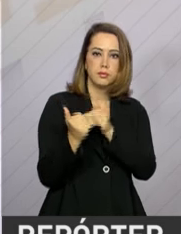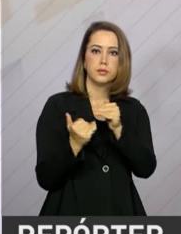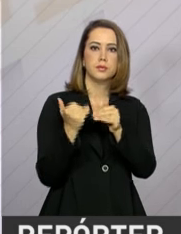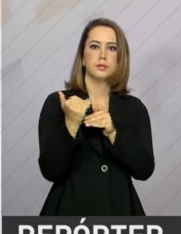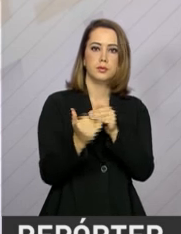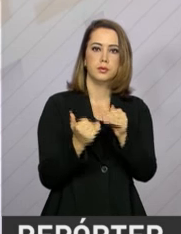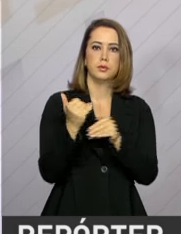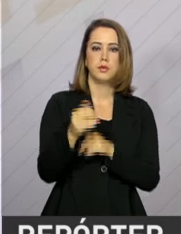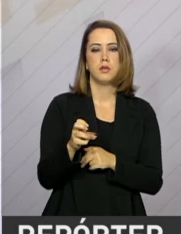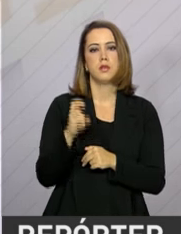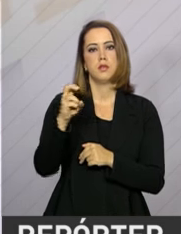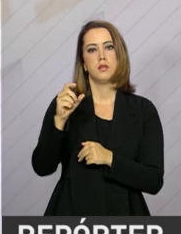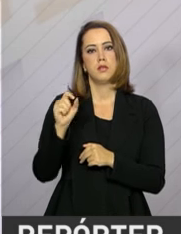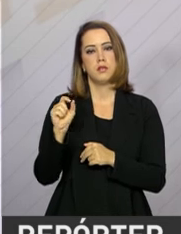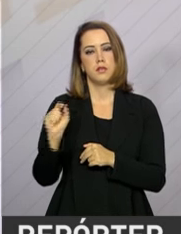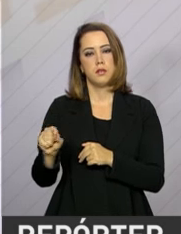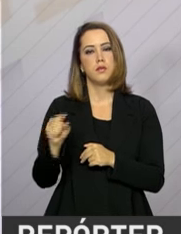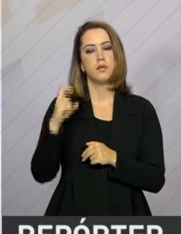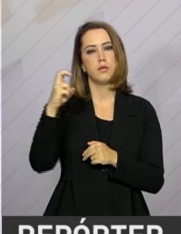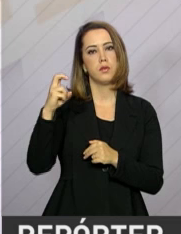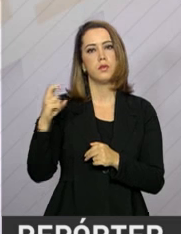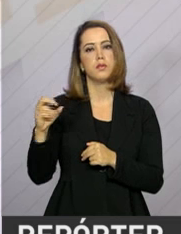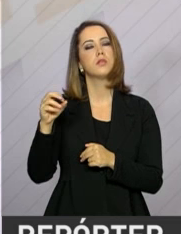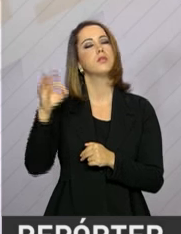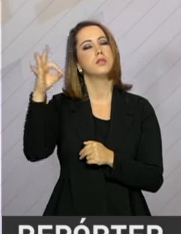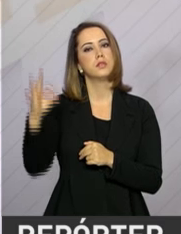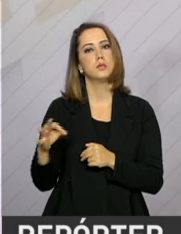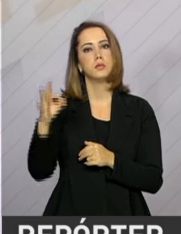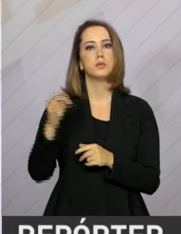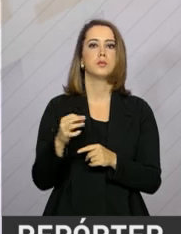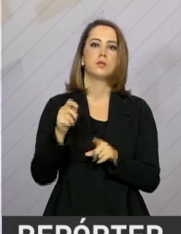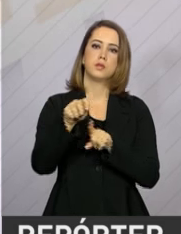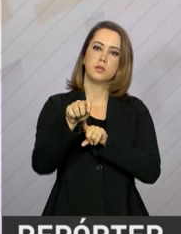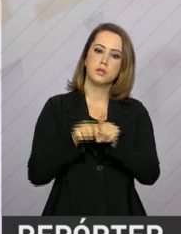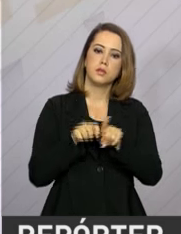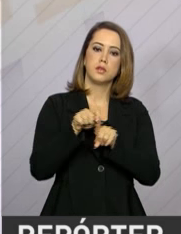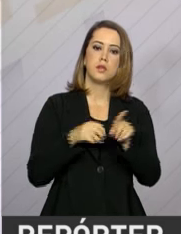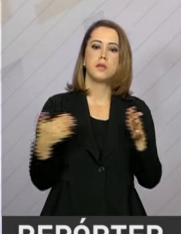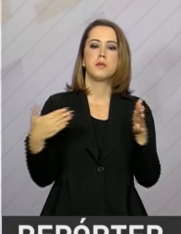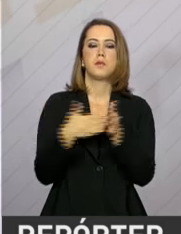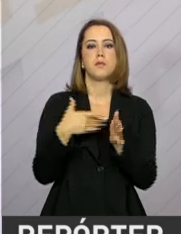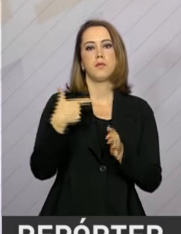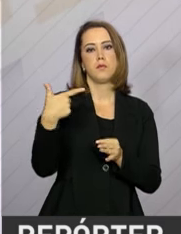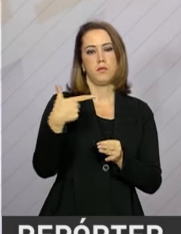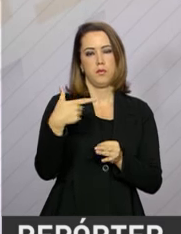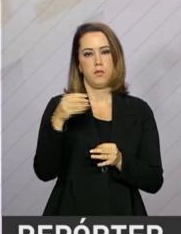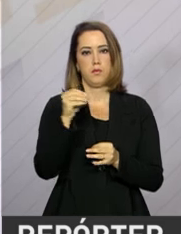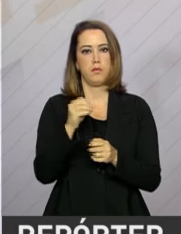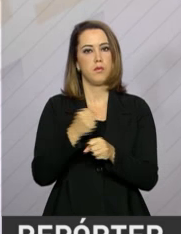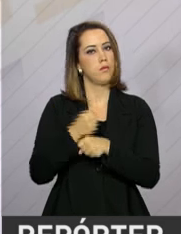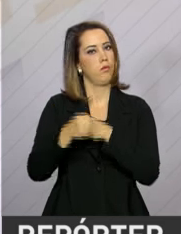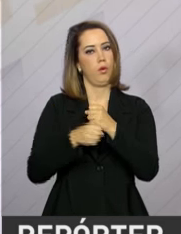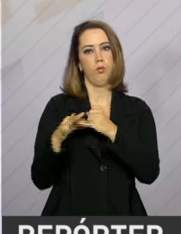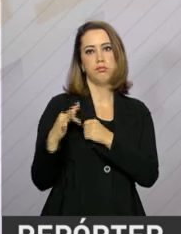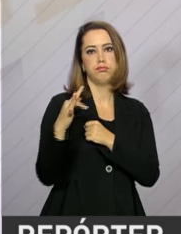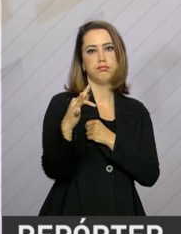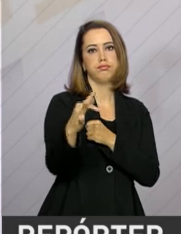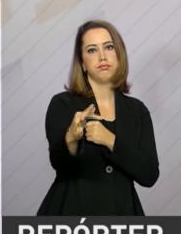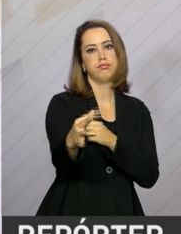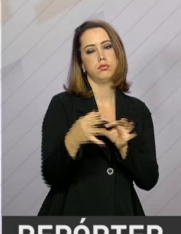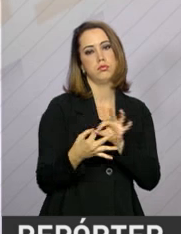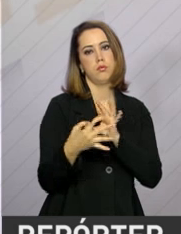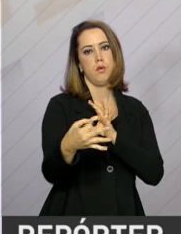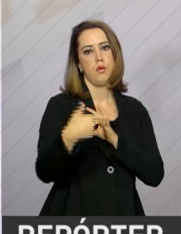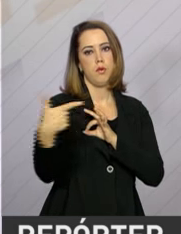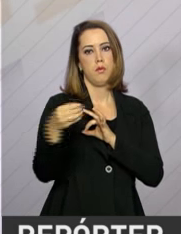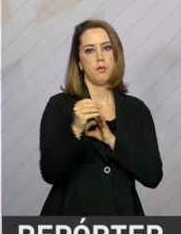alíquota de 5,5% por mês, até chegar a 100% em julho de 2018. O volume total das